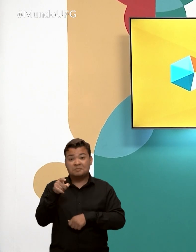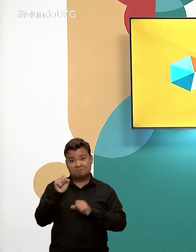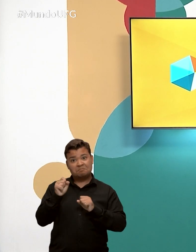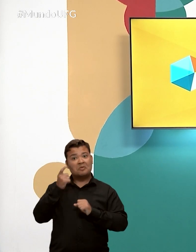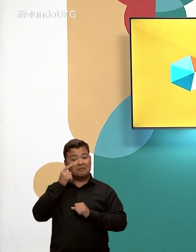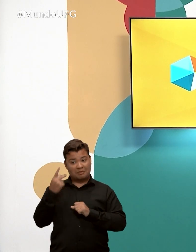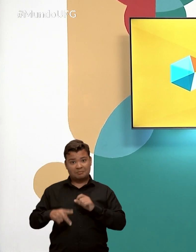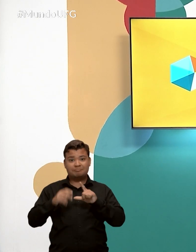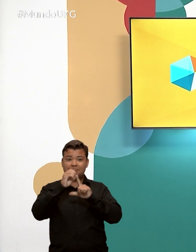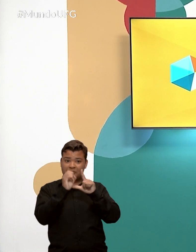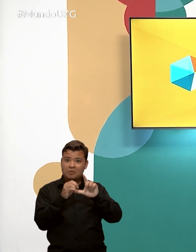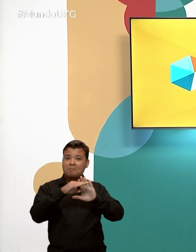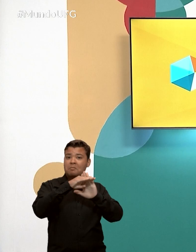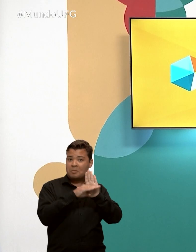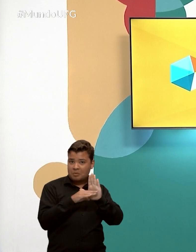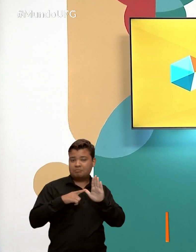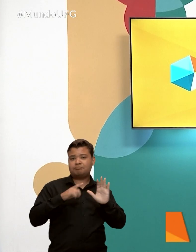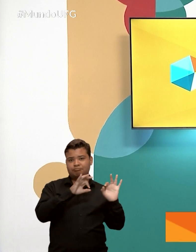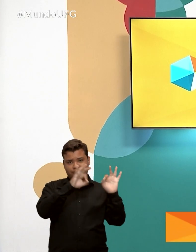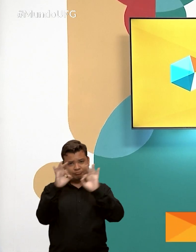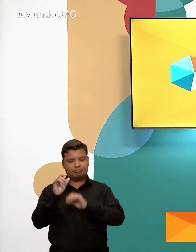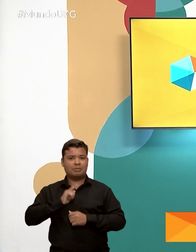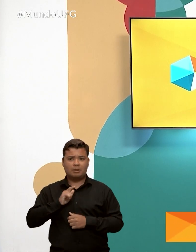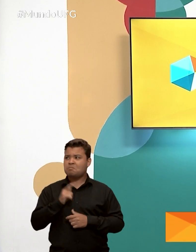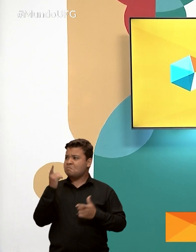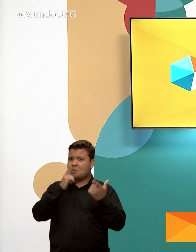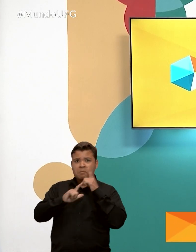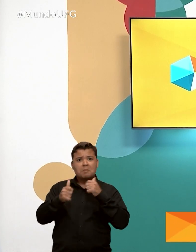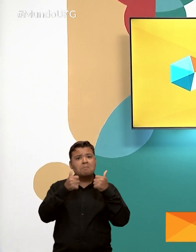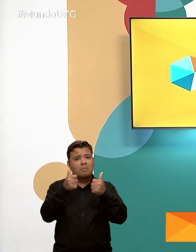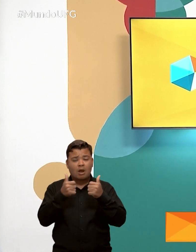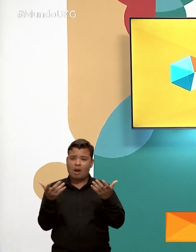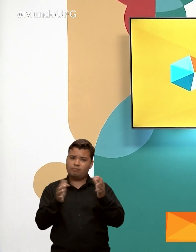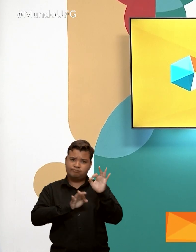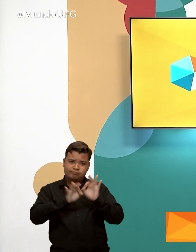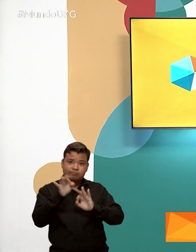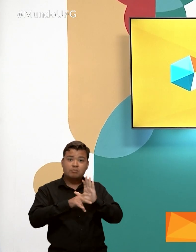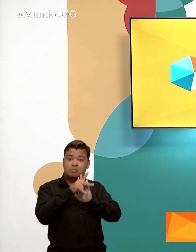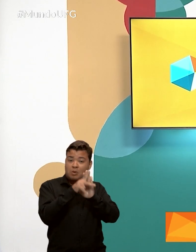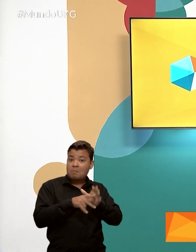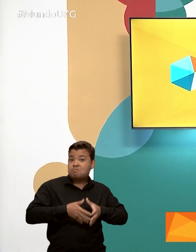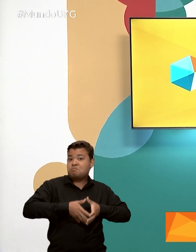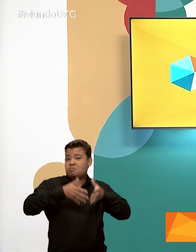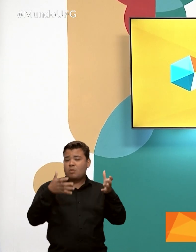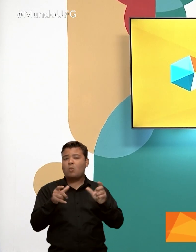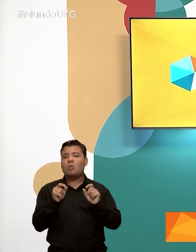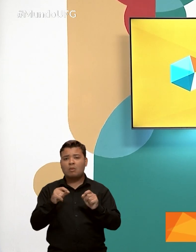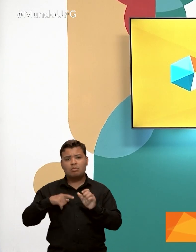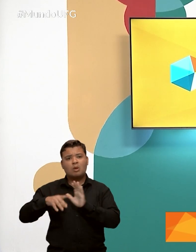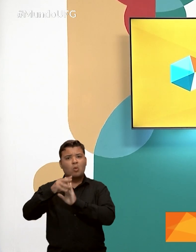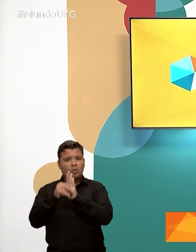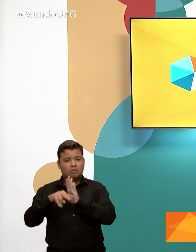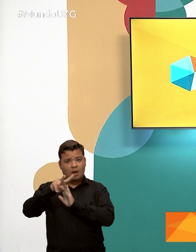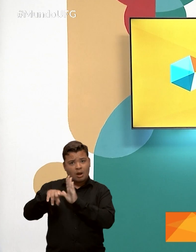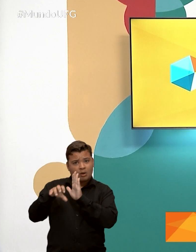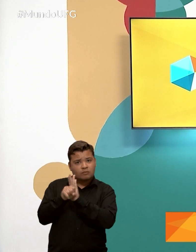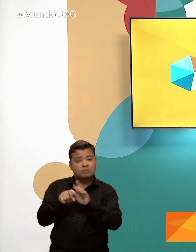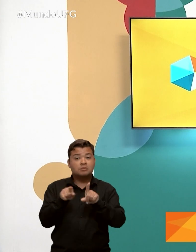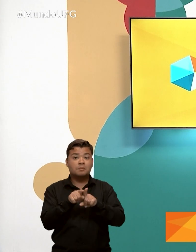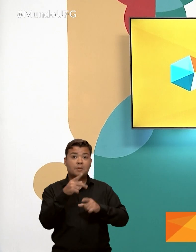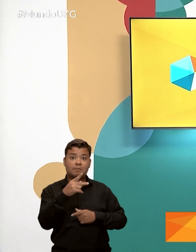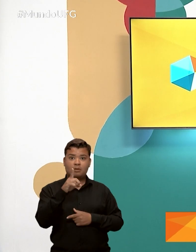nossa programação, deu tão certo que agora se expande, criando conteúdos em audiovisual e PDF